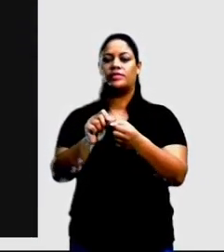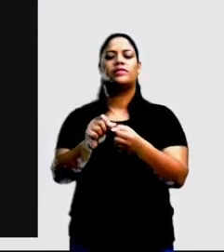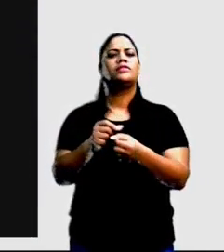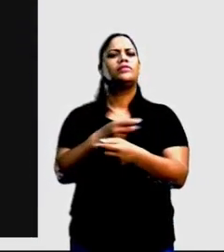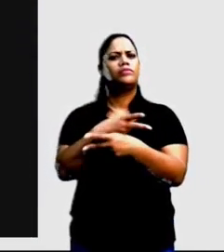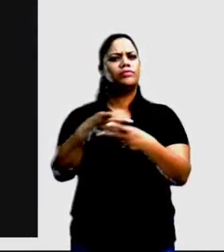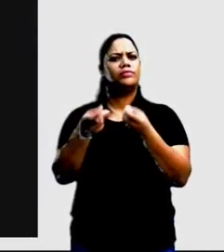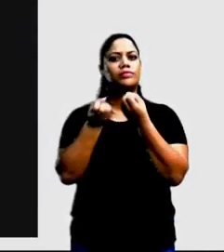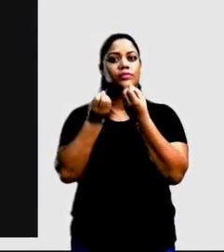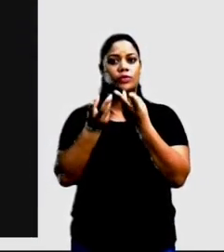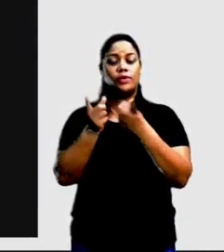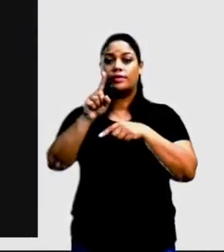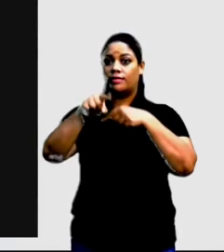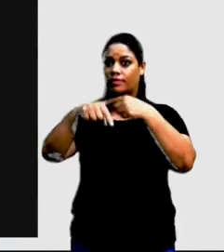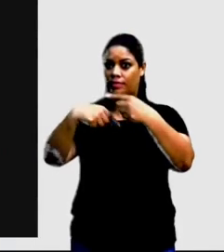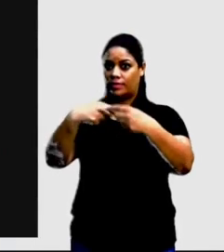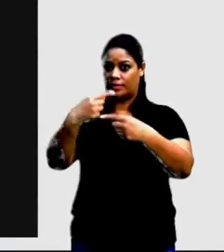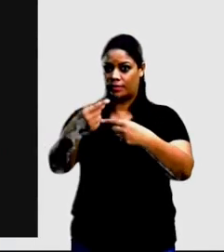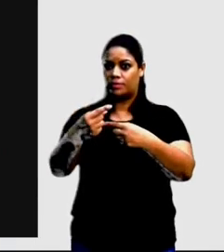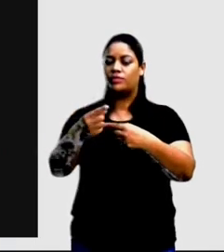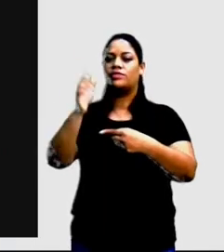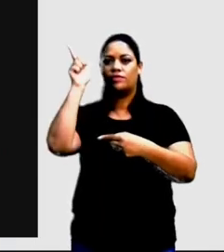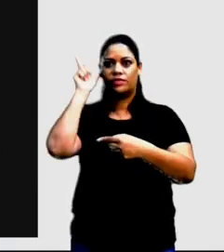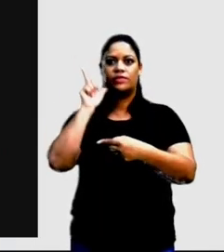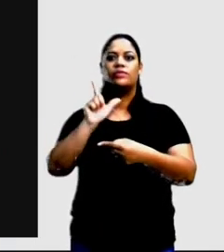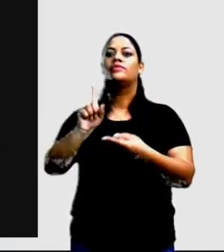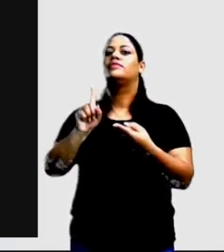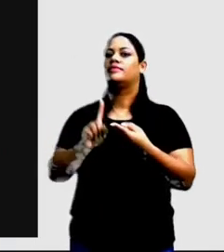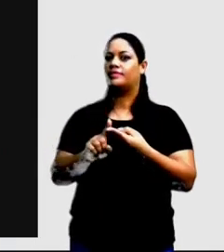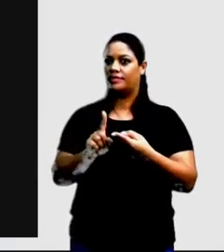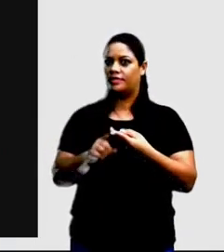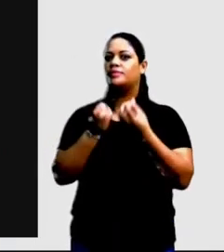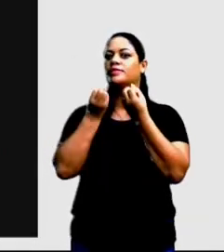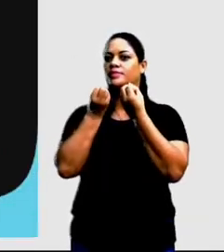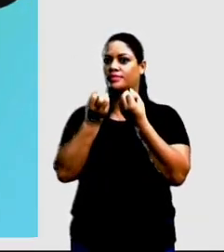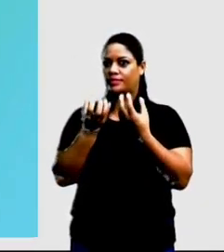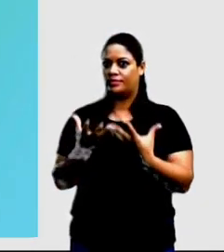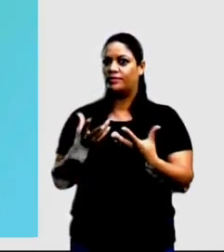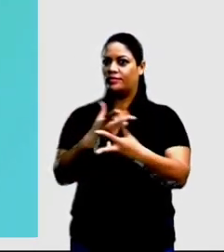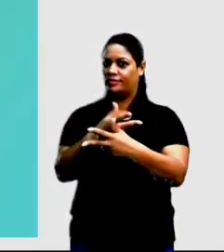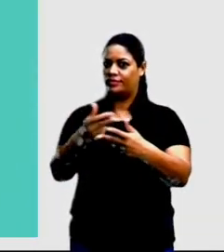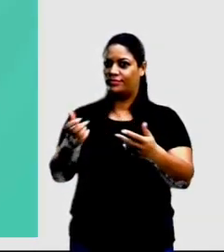boa ação, a gente vai ganhar uma outra boa ação.